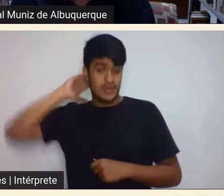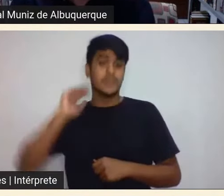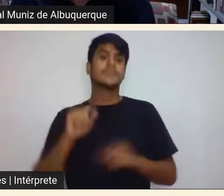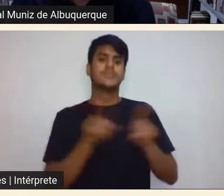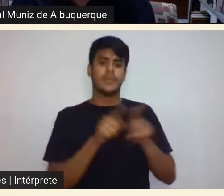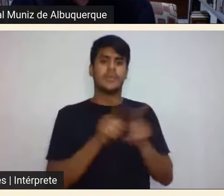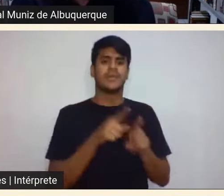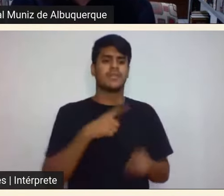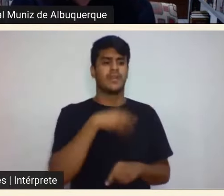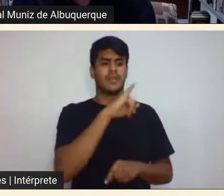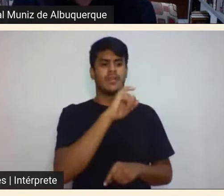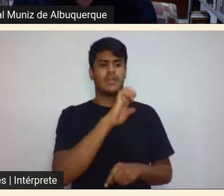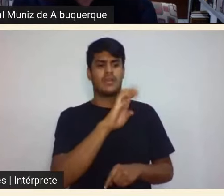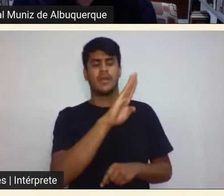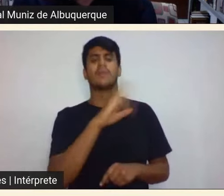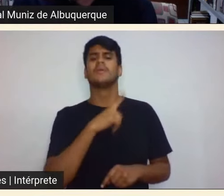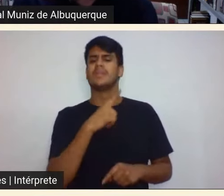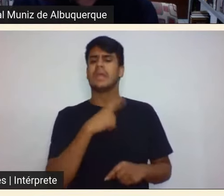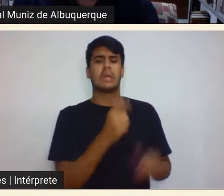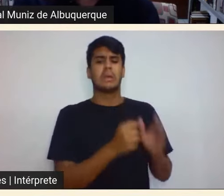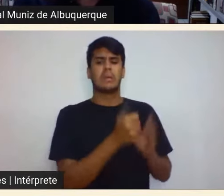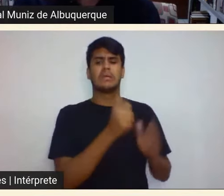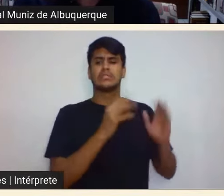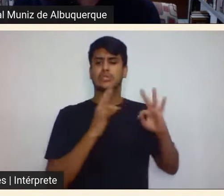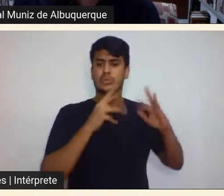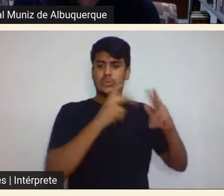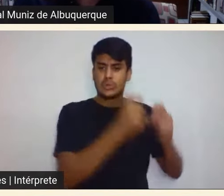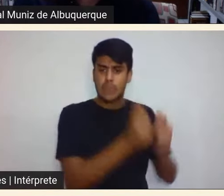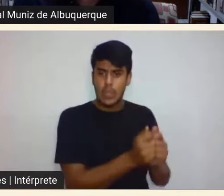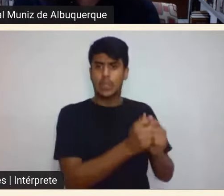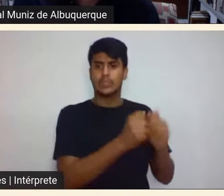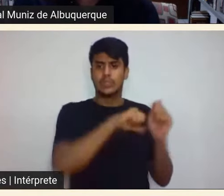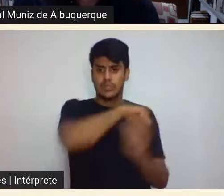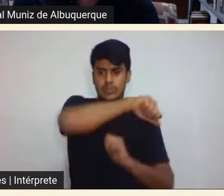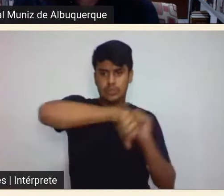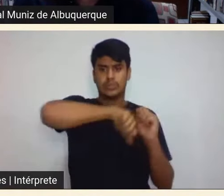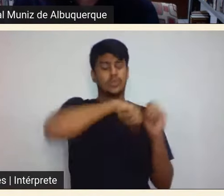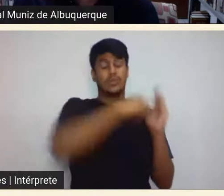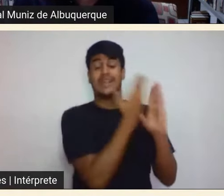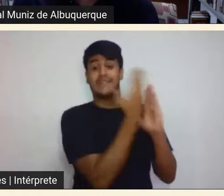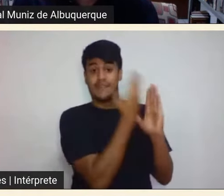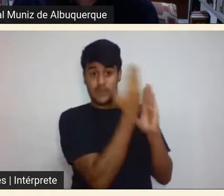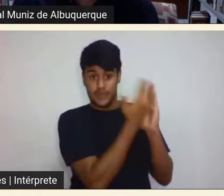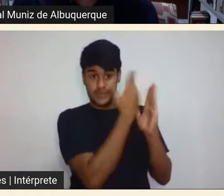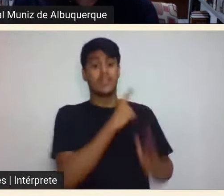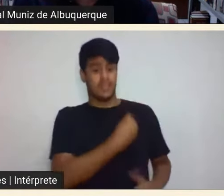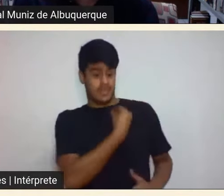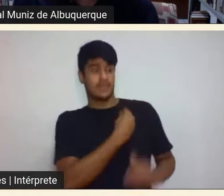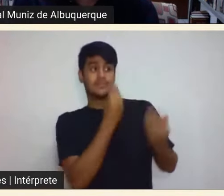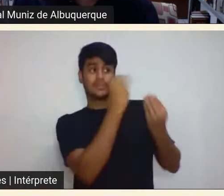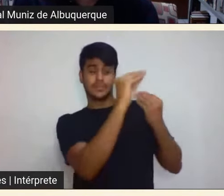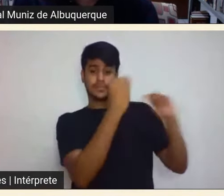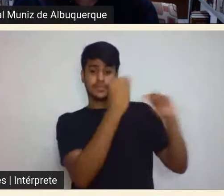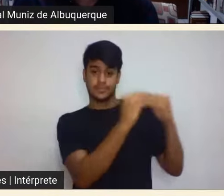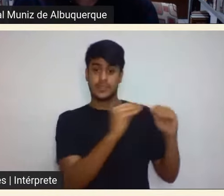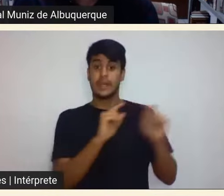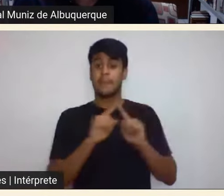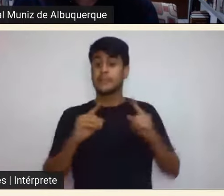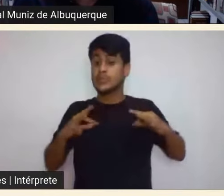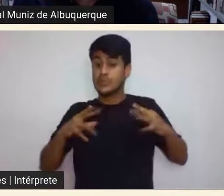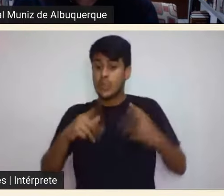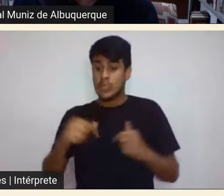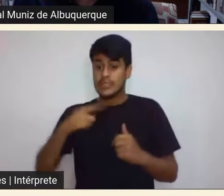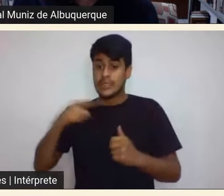tem quase todos os livros do Raimundo Moraes anotados, mas todos aqueles que estavam na